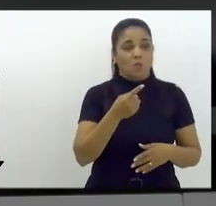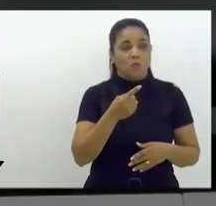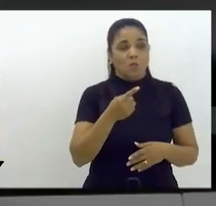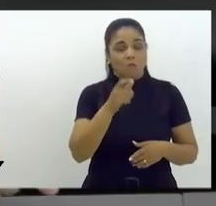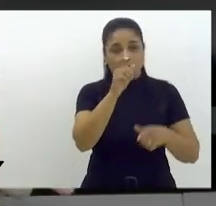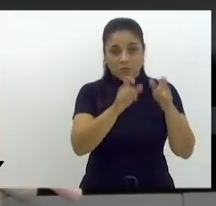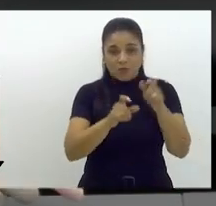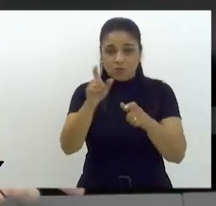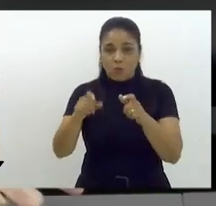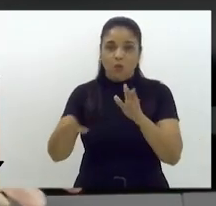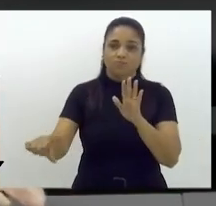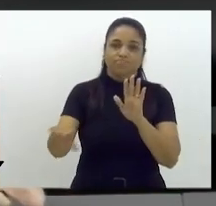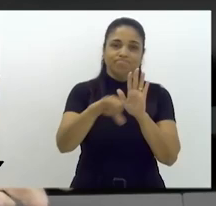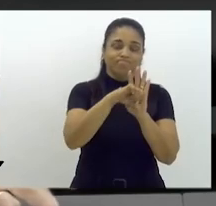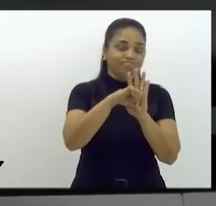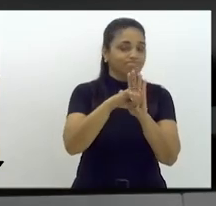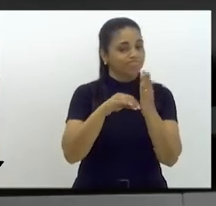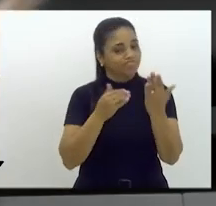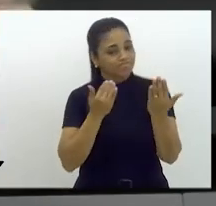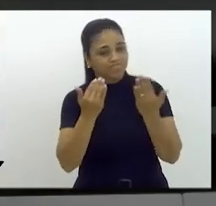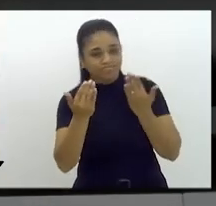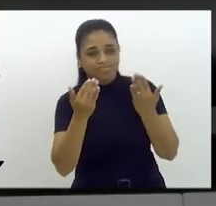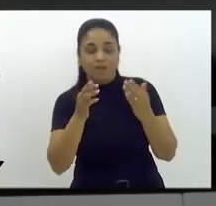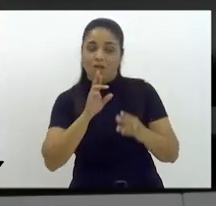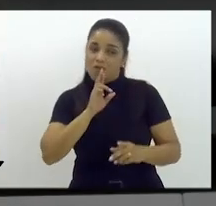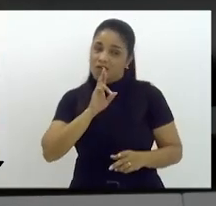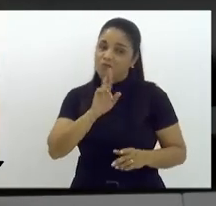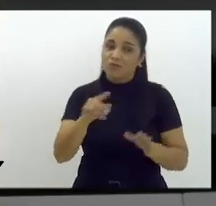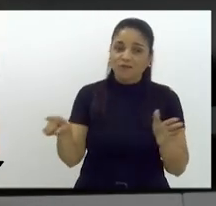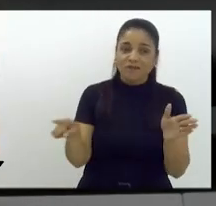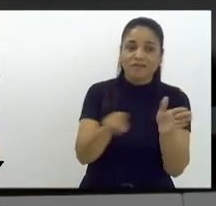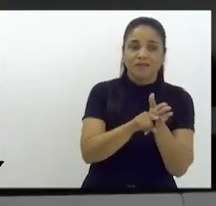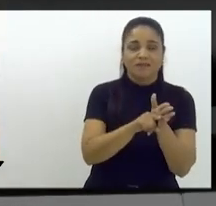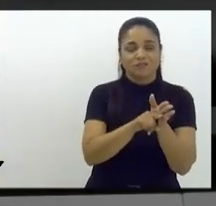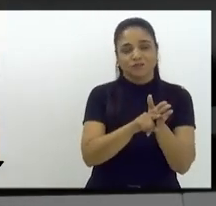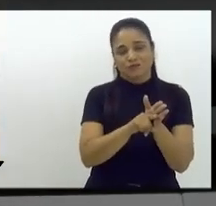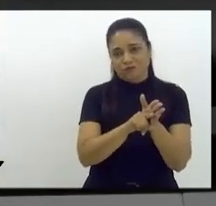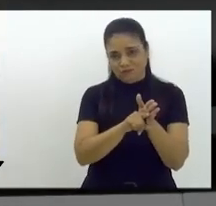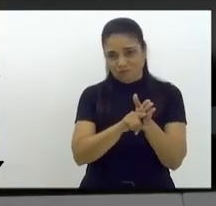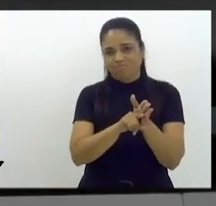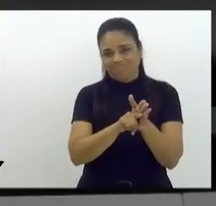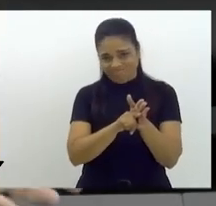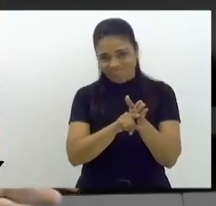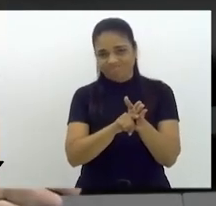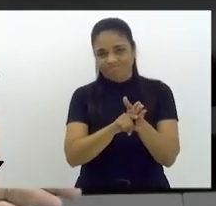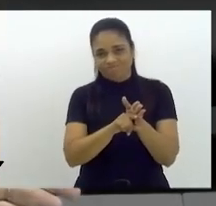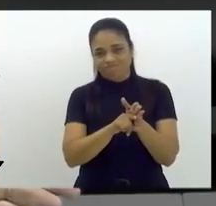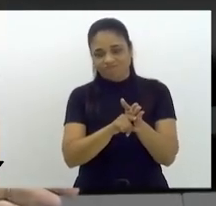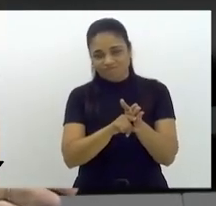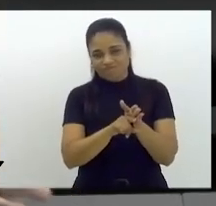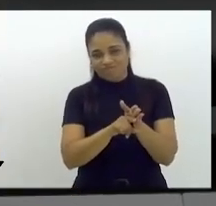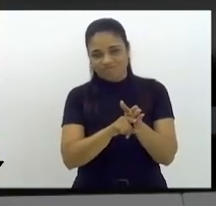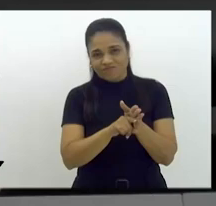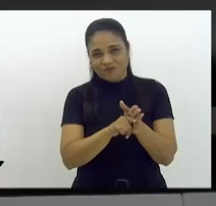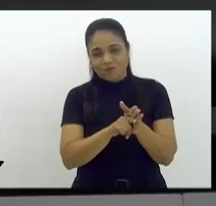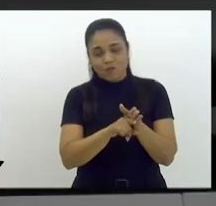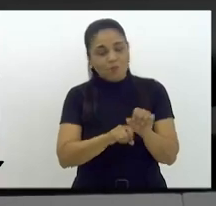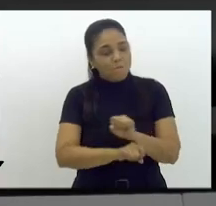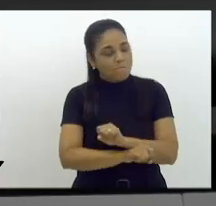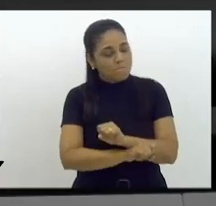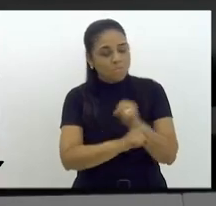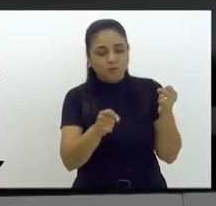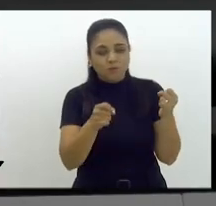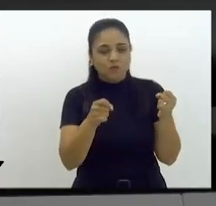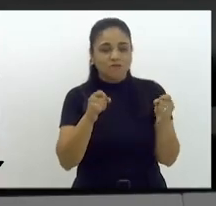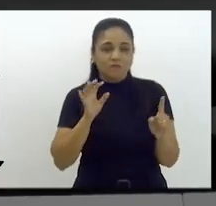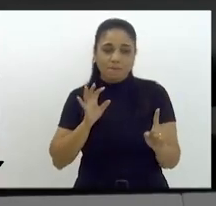causam um resultado negativo em vez do que se buscava Porque como não há como você fazer uma